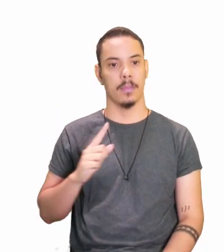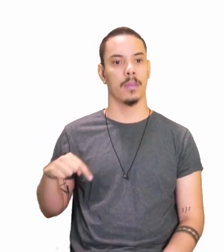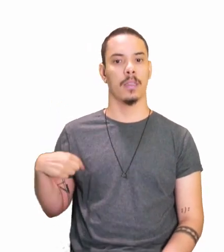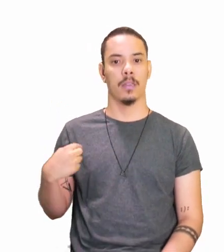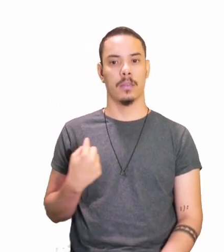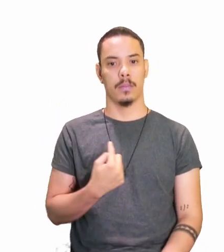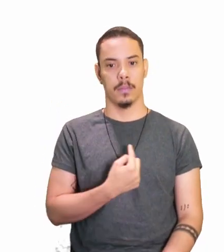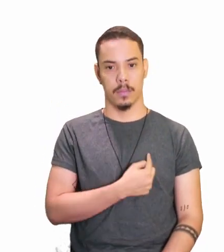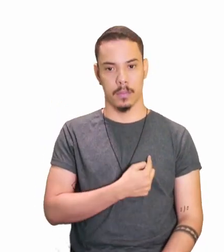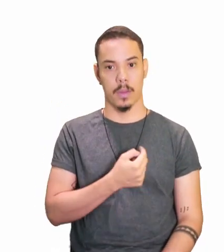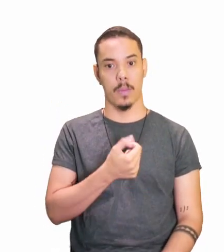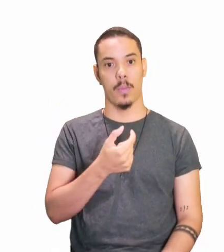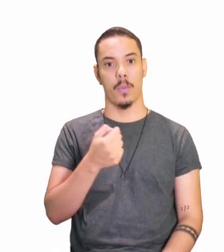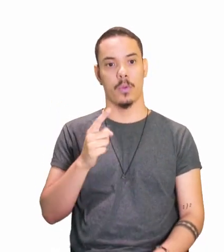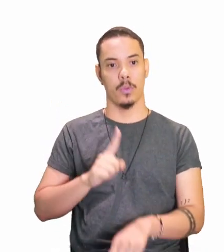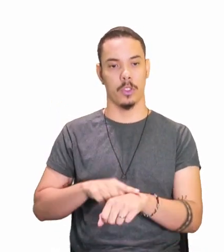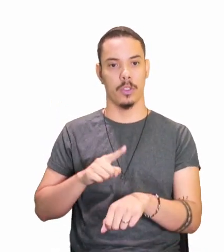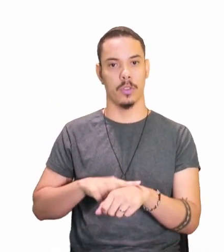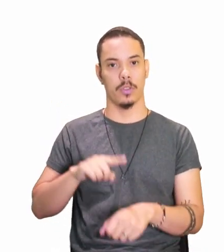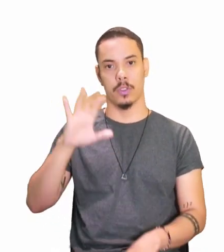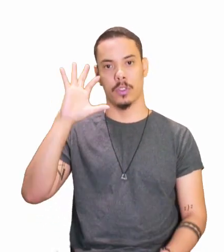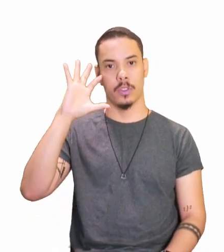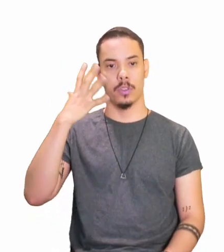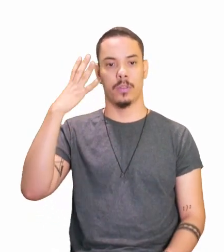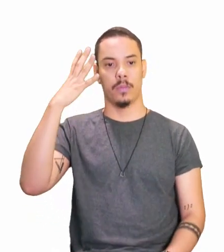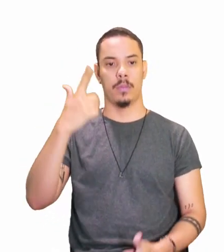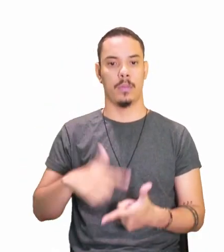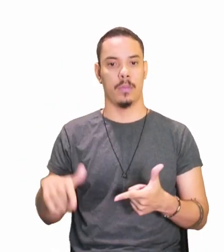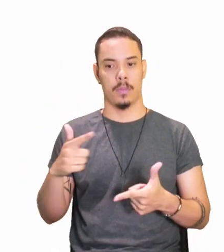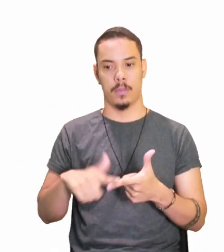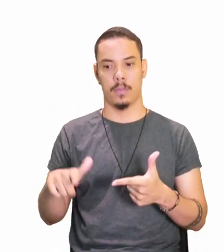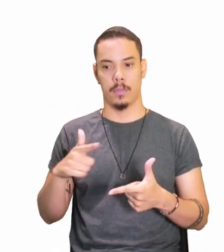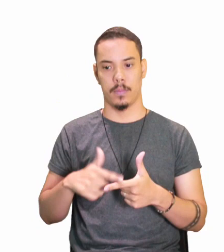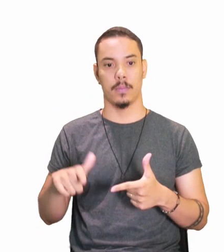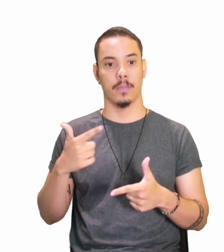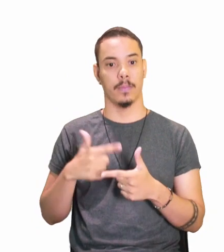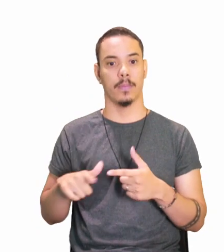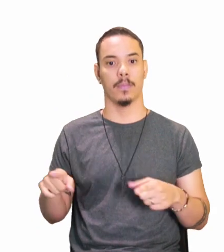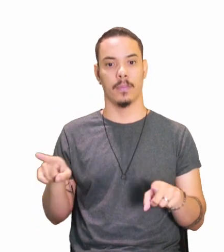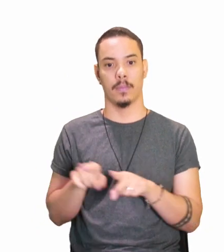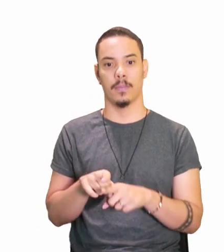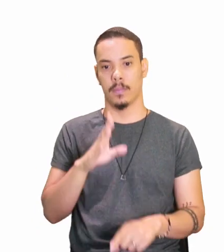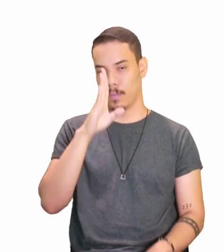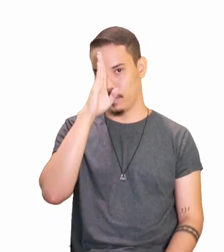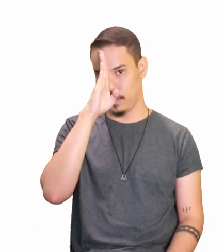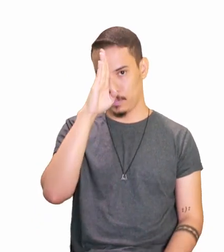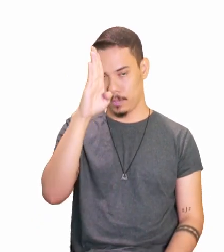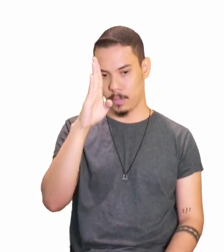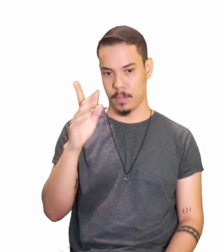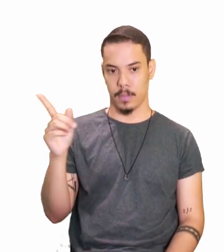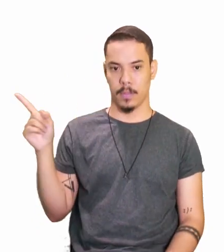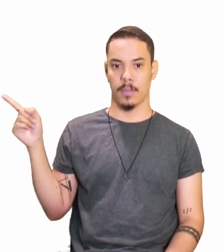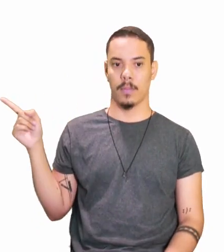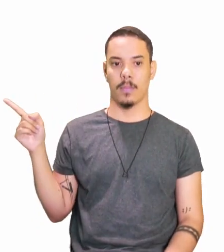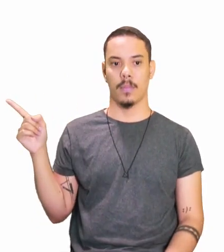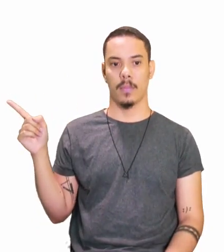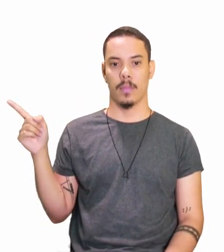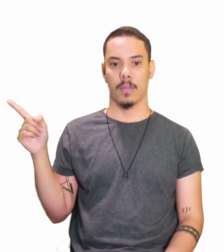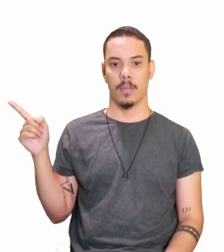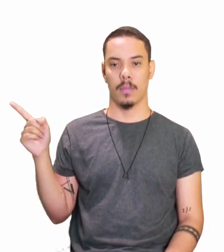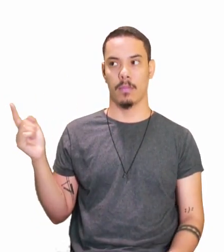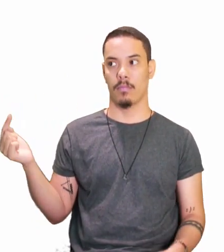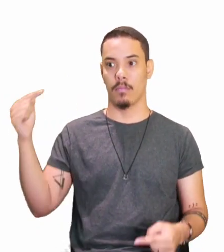Nós, em poucos dias, resolveremos os problemas. Ó, tanto que está em destaque. Quem vai